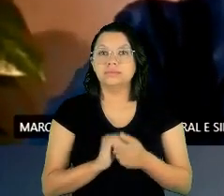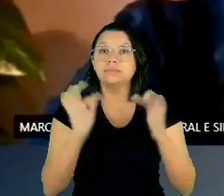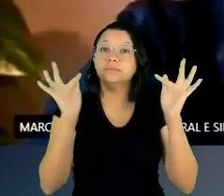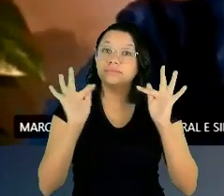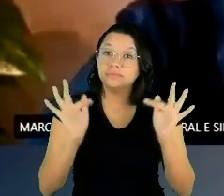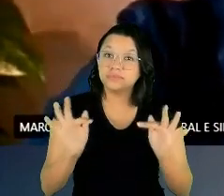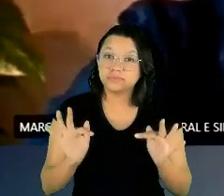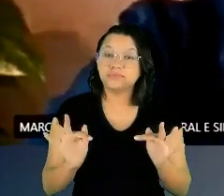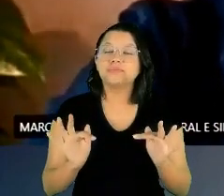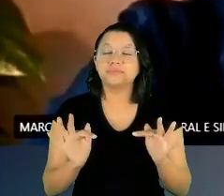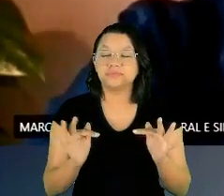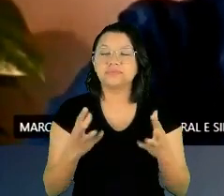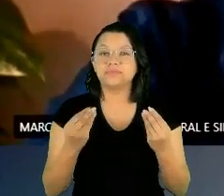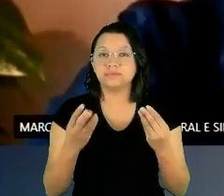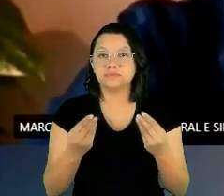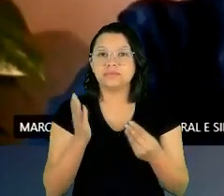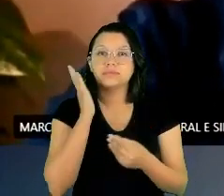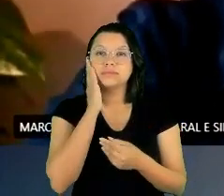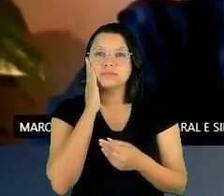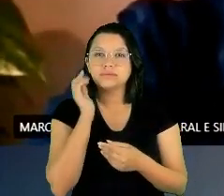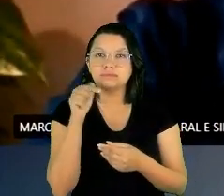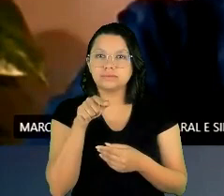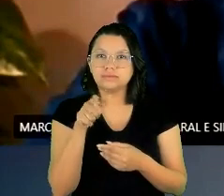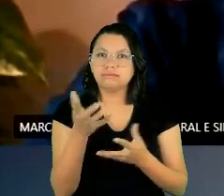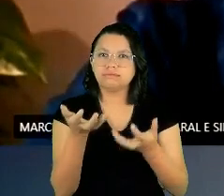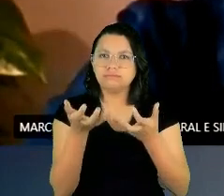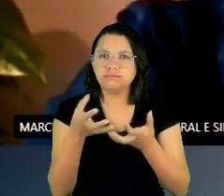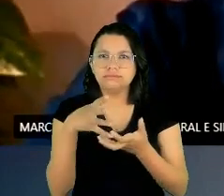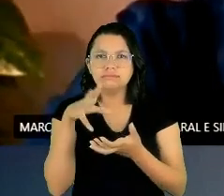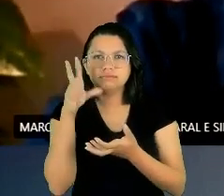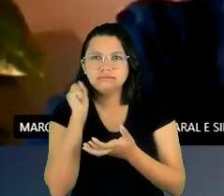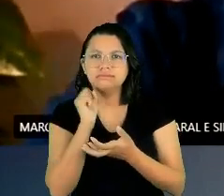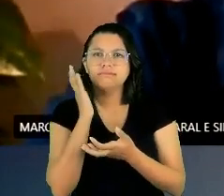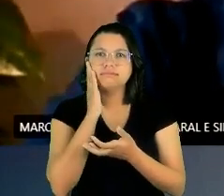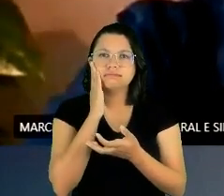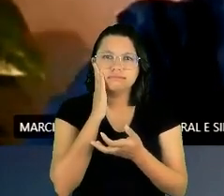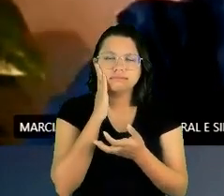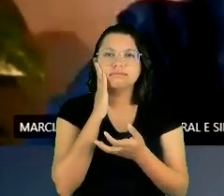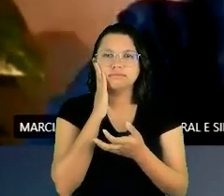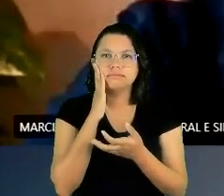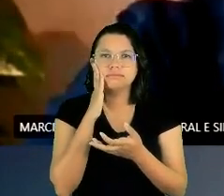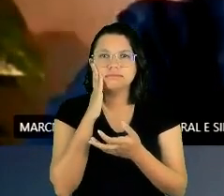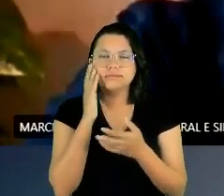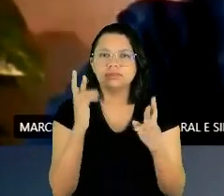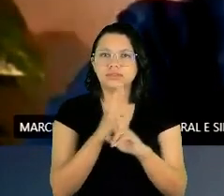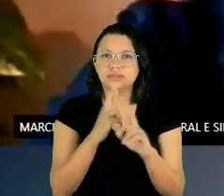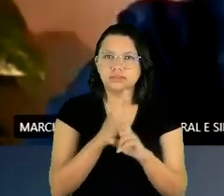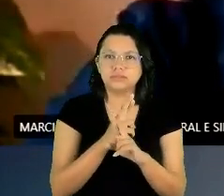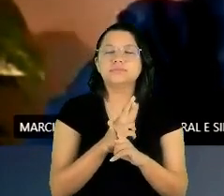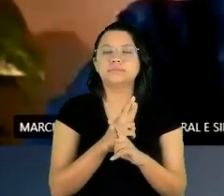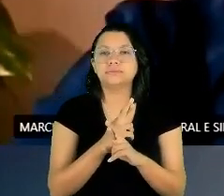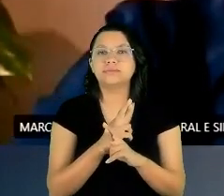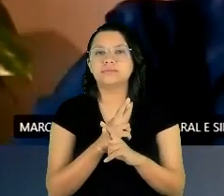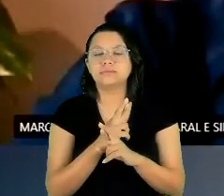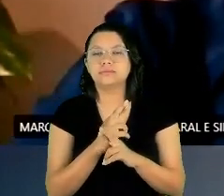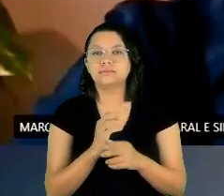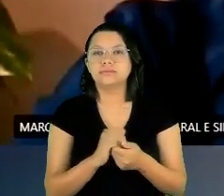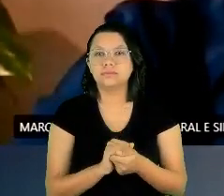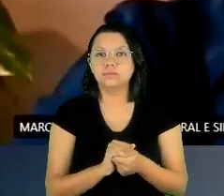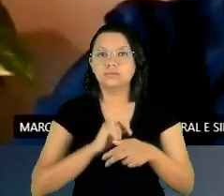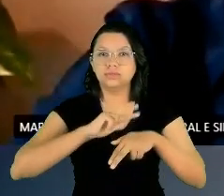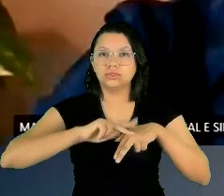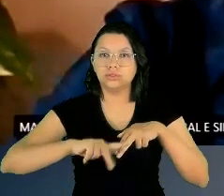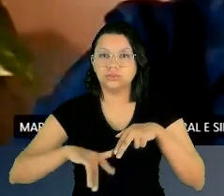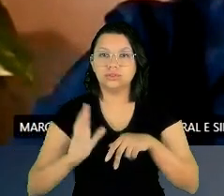E fico muito contente e muito feliz de saber do interesse de vocês em ouvir essa outra perspectiva, né? A respeito aí